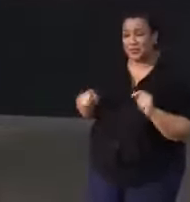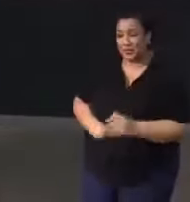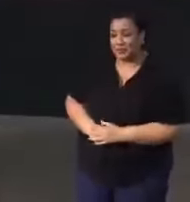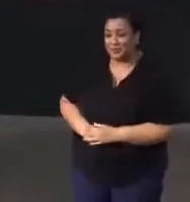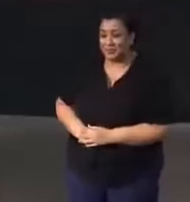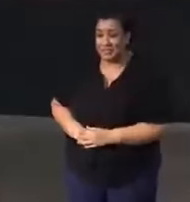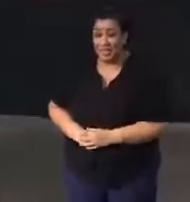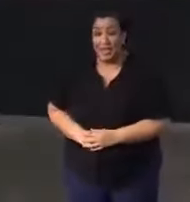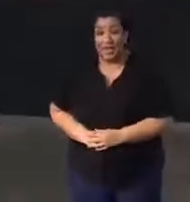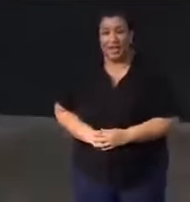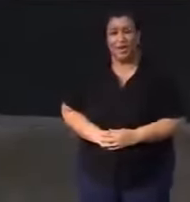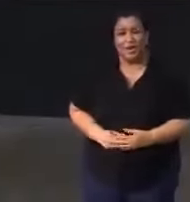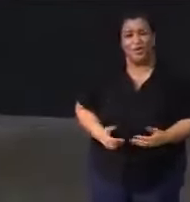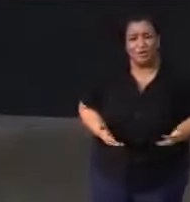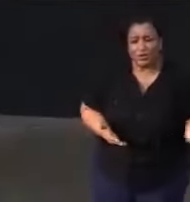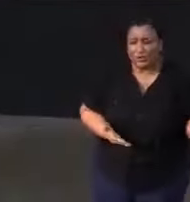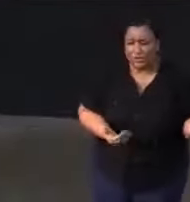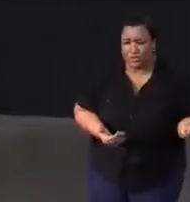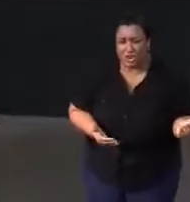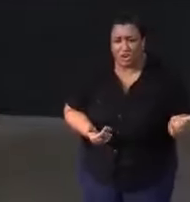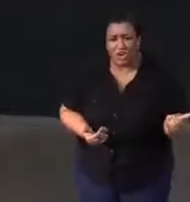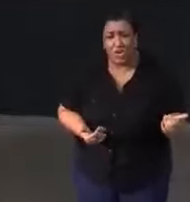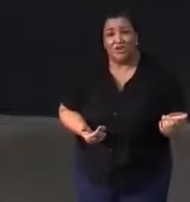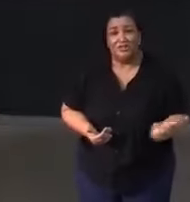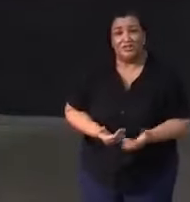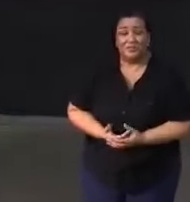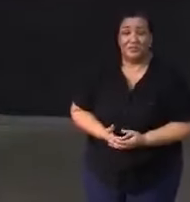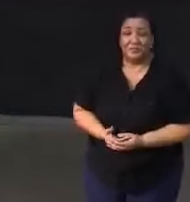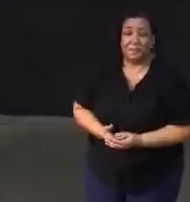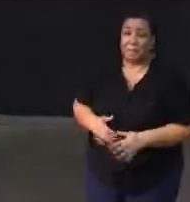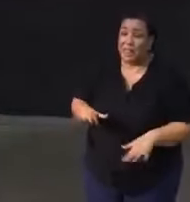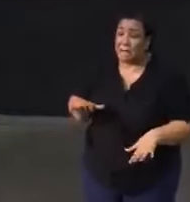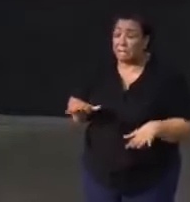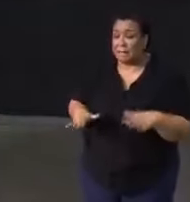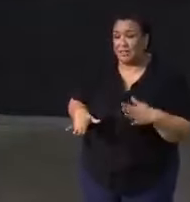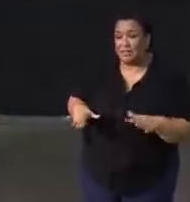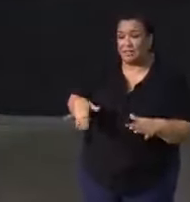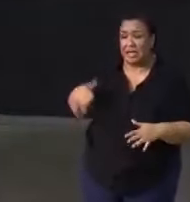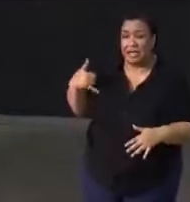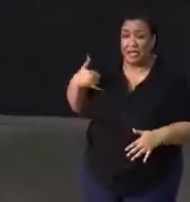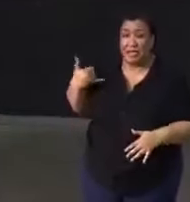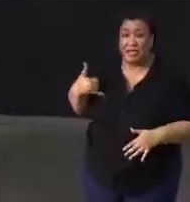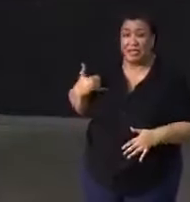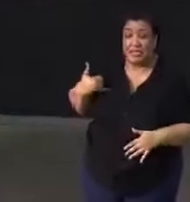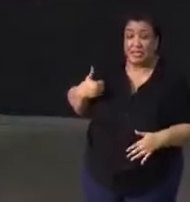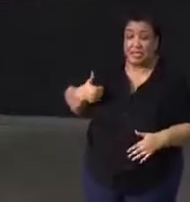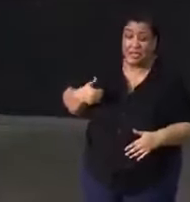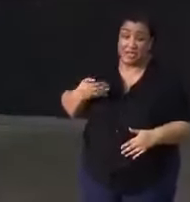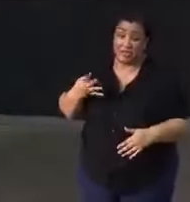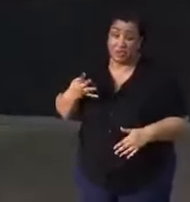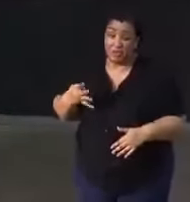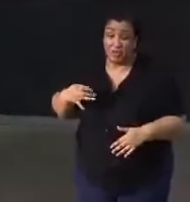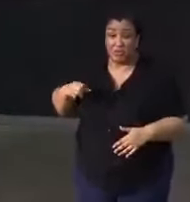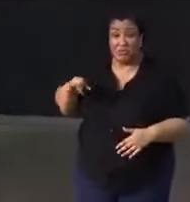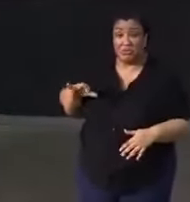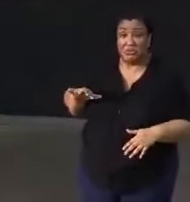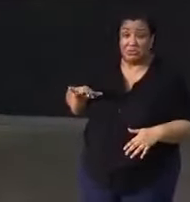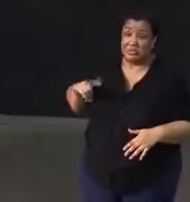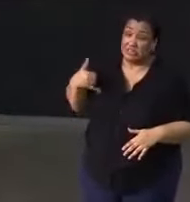Tudo começa quando eles são muito jovens, entre 14, 16, 17